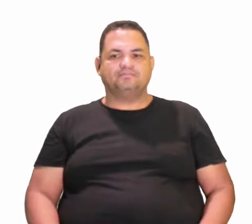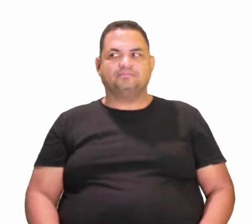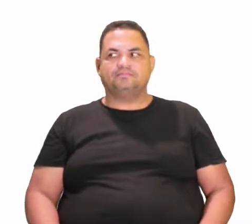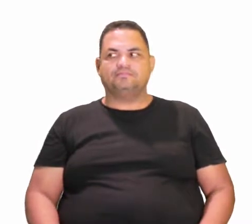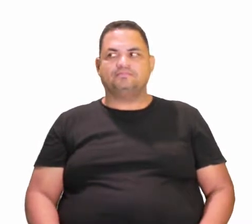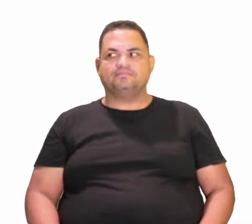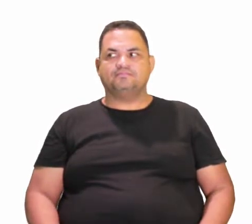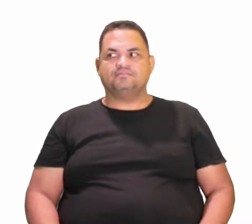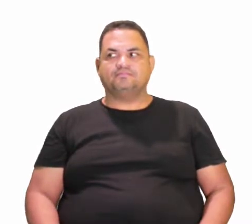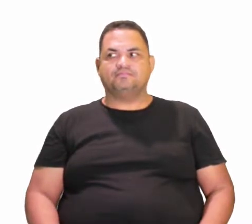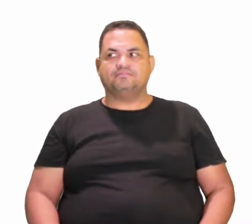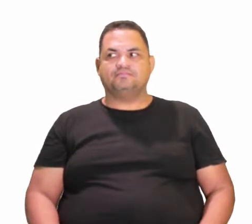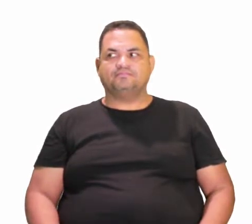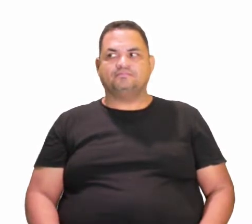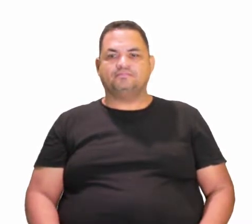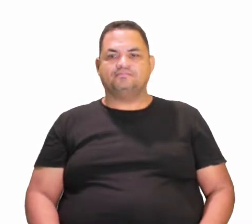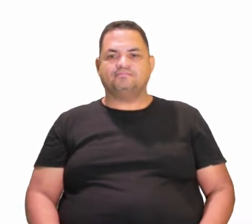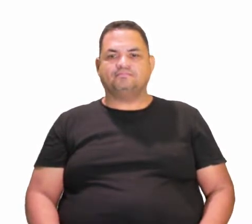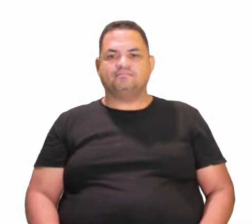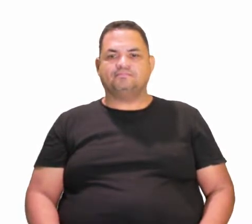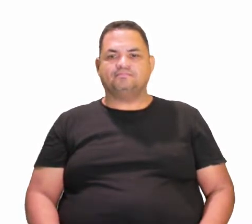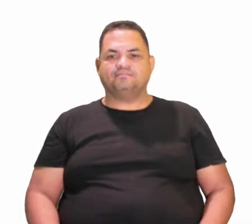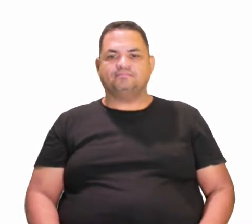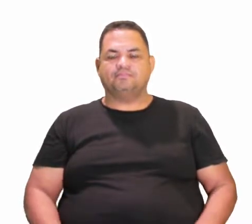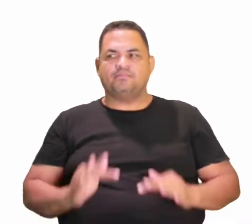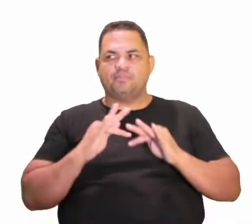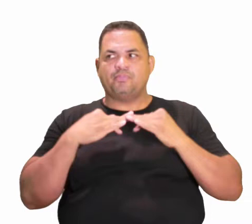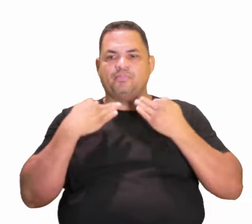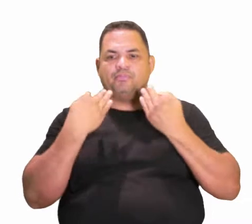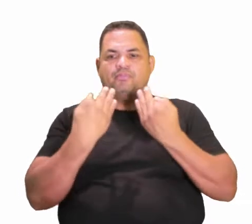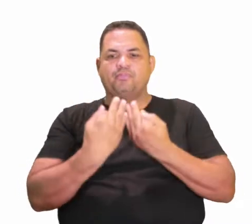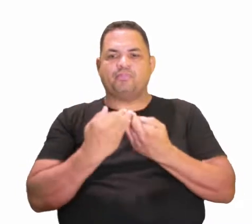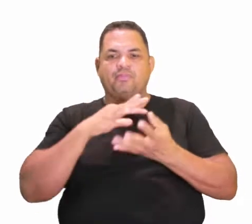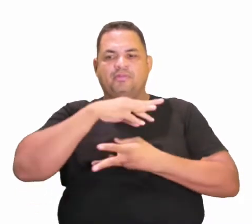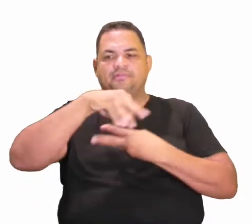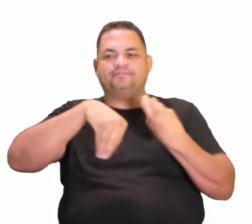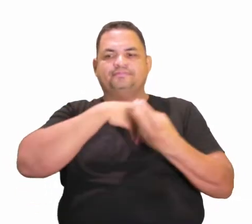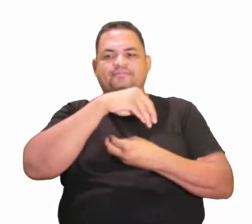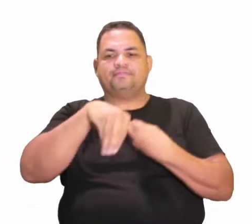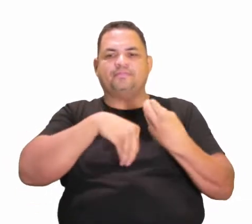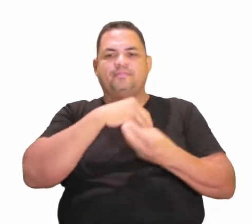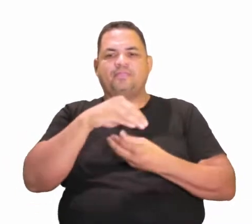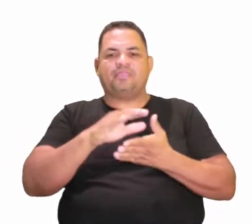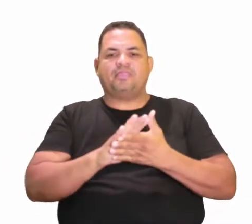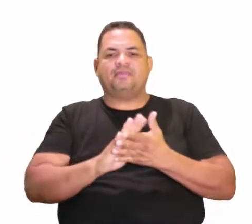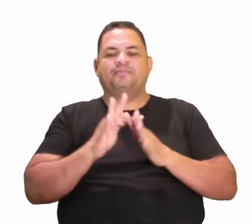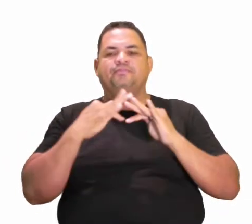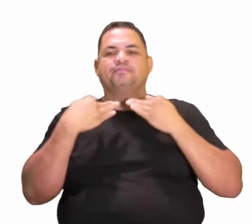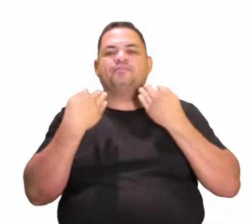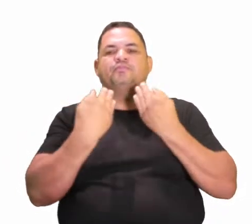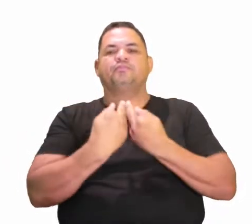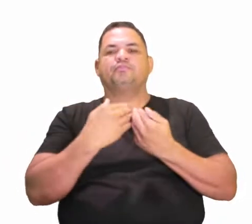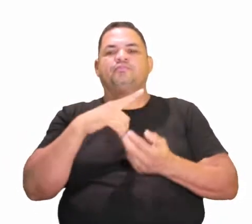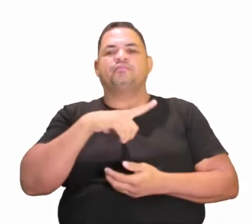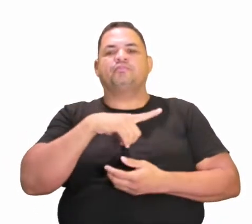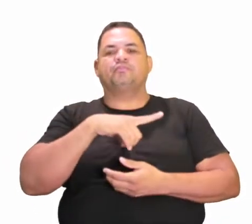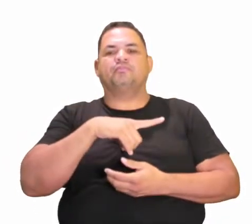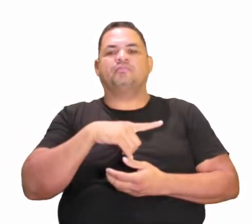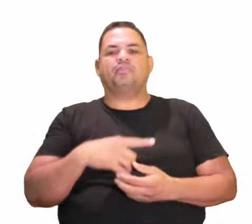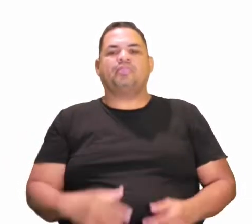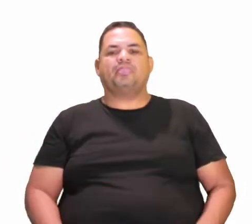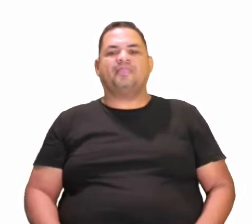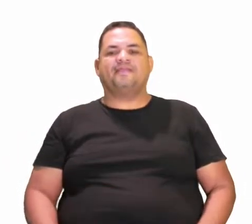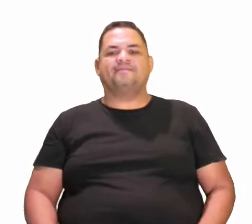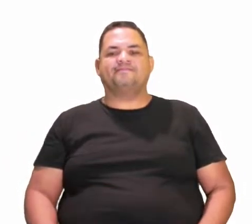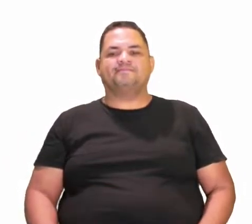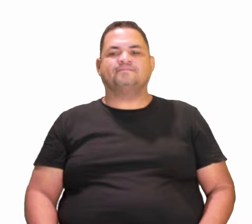This is a blended family. Agora sim, uma família que é misturada. Aqui nessa família, digamos que